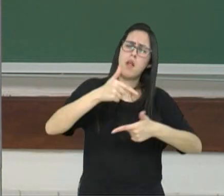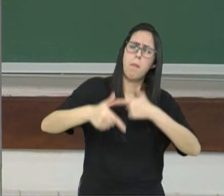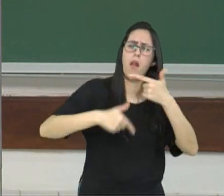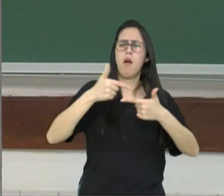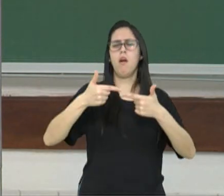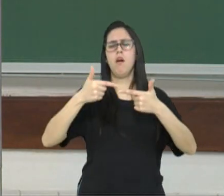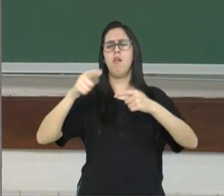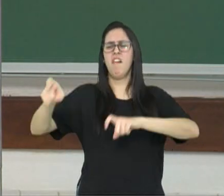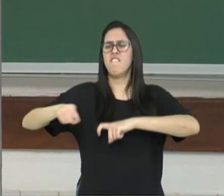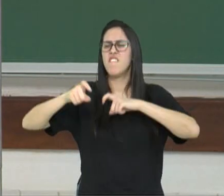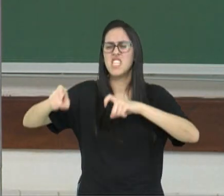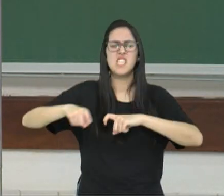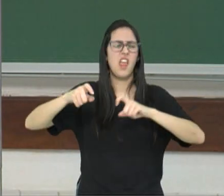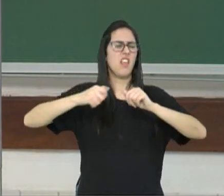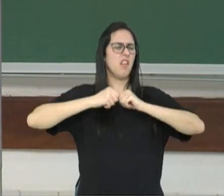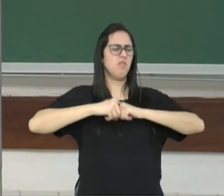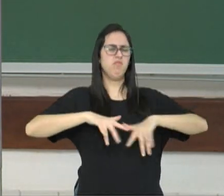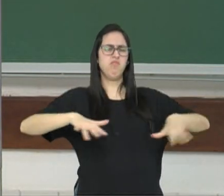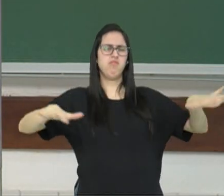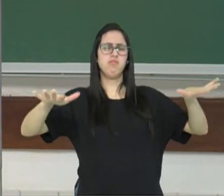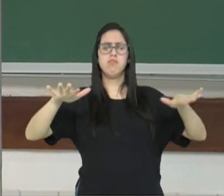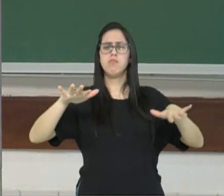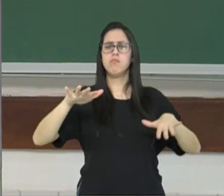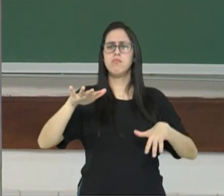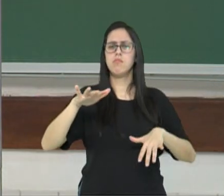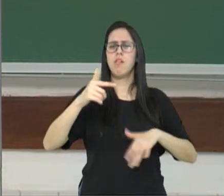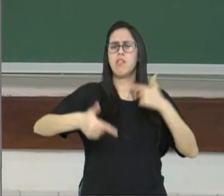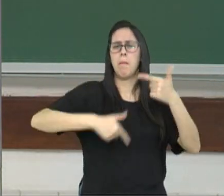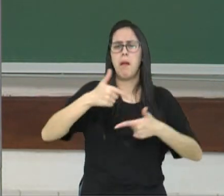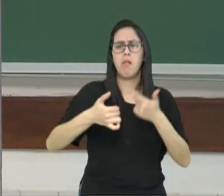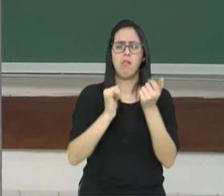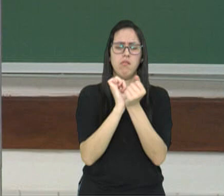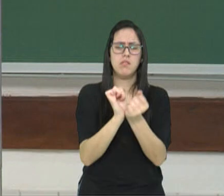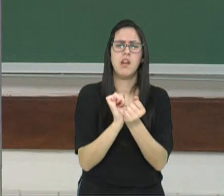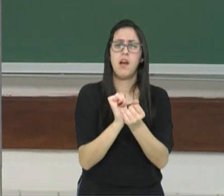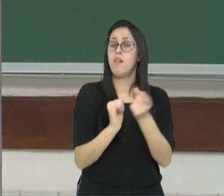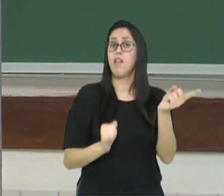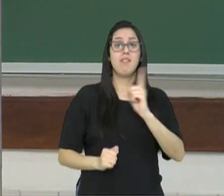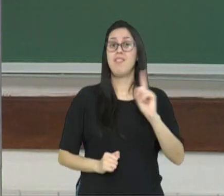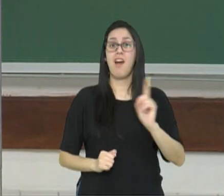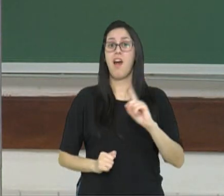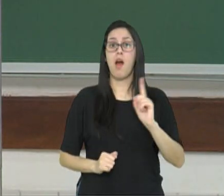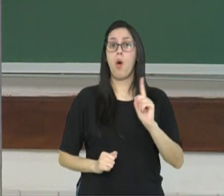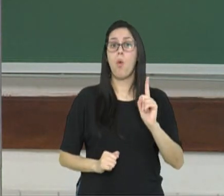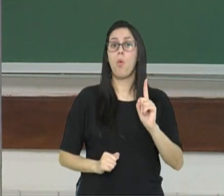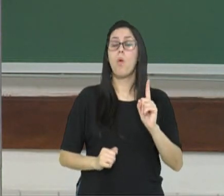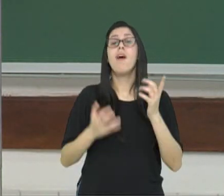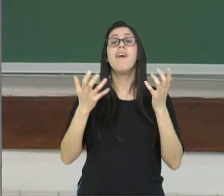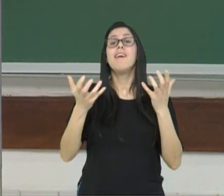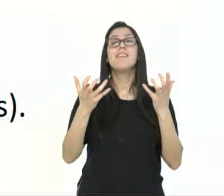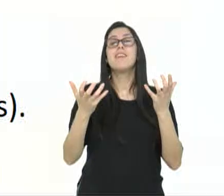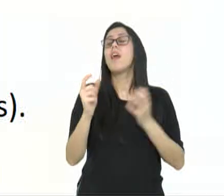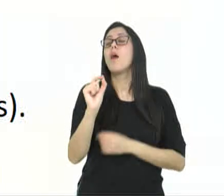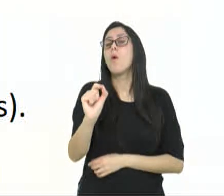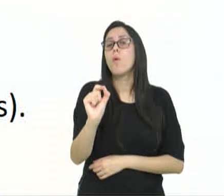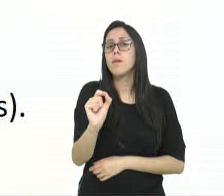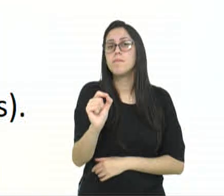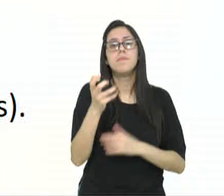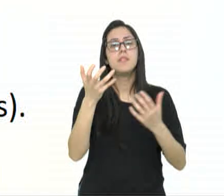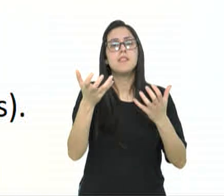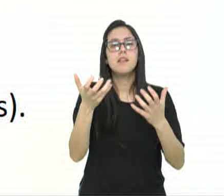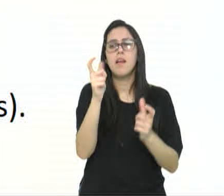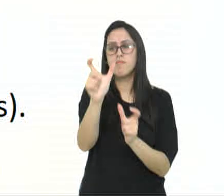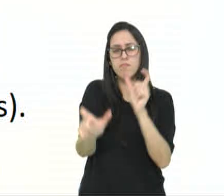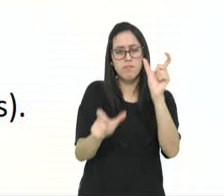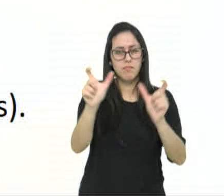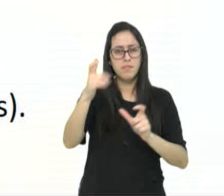grande fazendeira ou coisa assim, ou não para virar trabalhador escravo. Eles vieram para cá, ele se preocupou em trazer pequenos